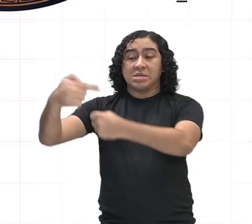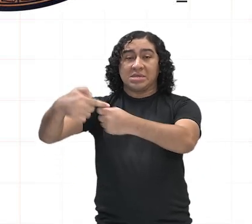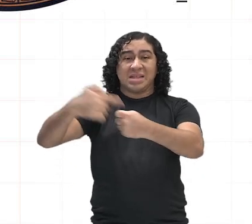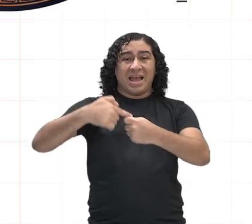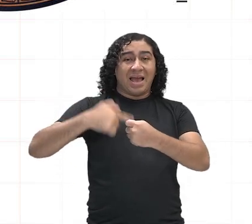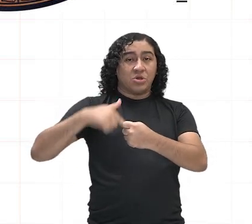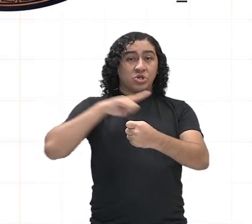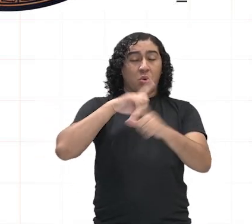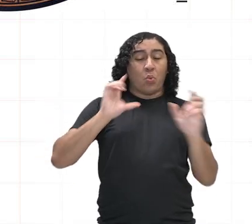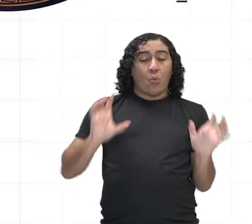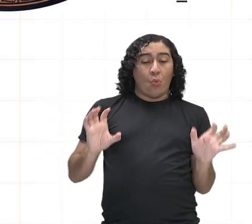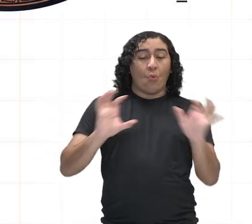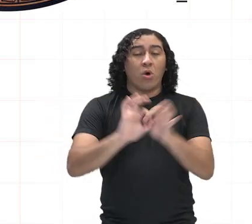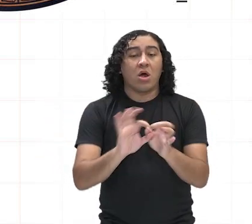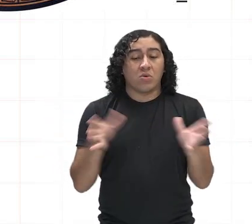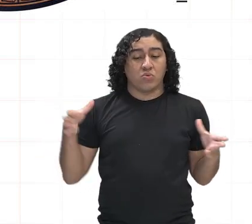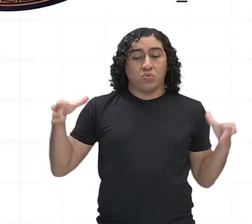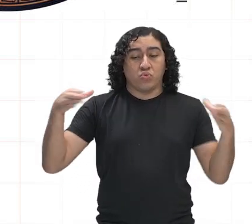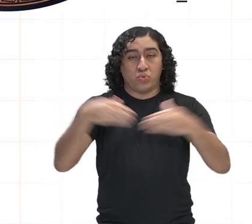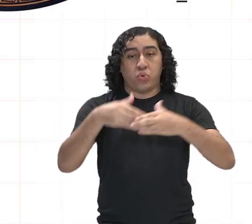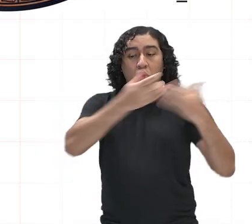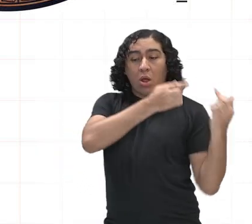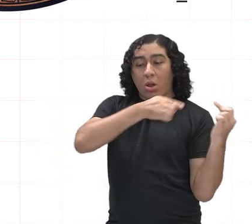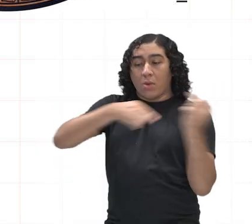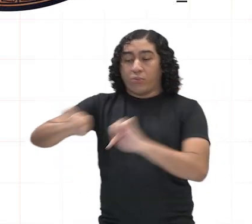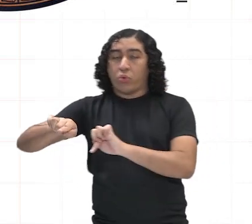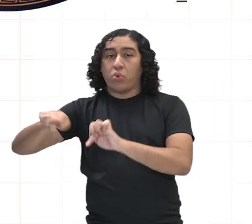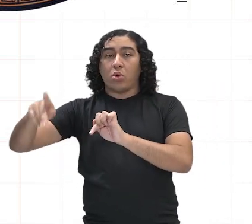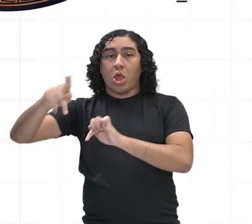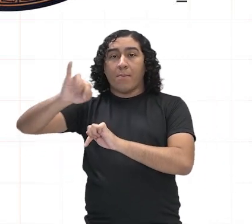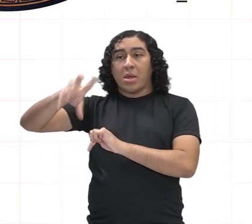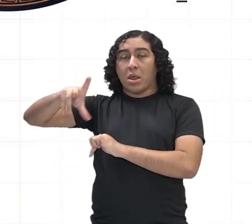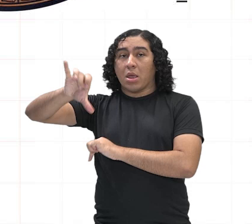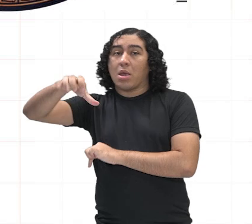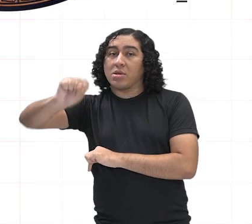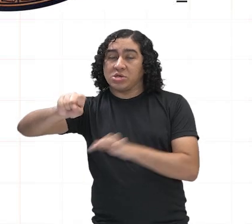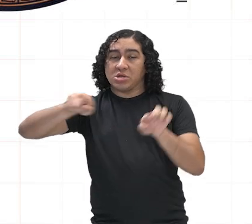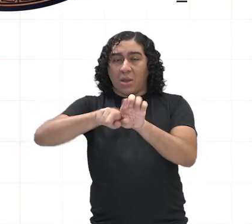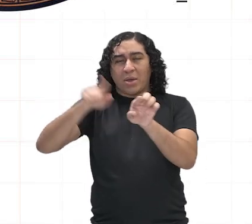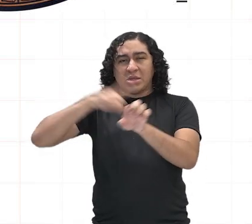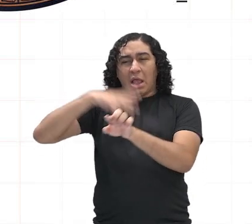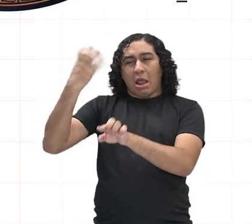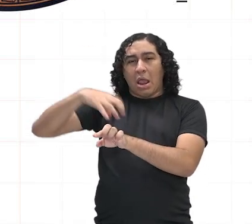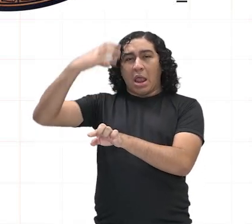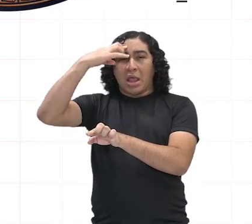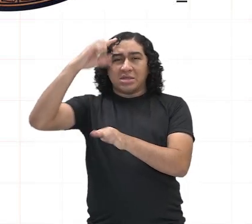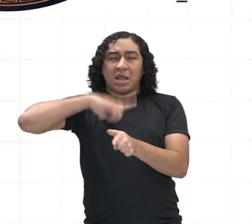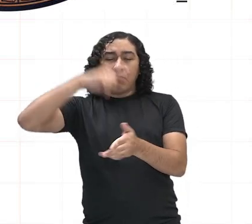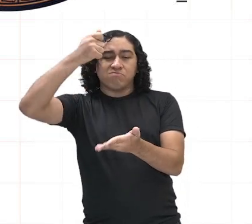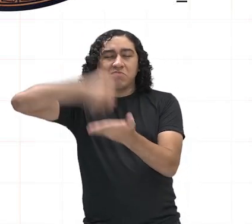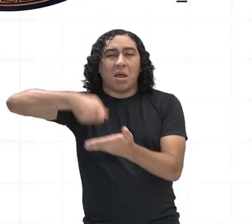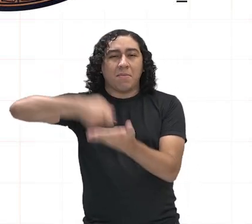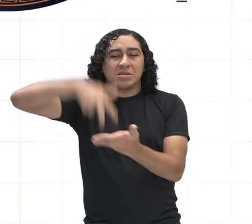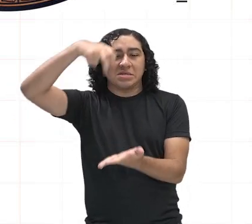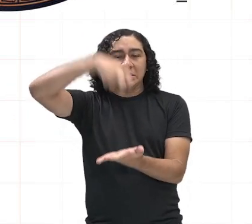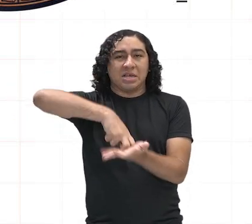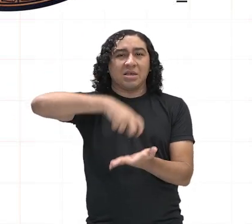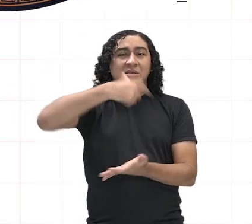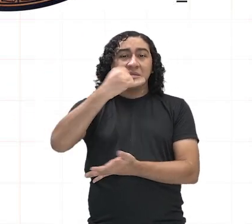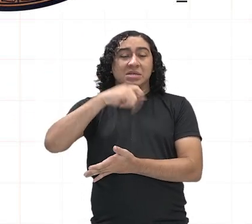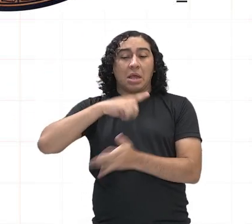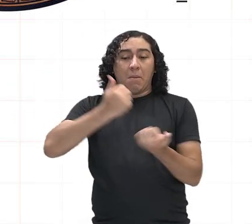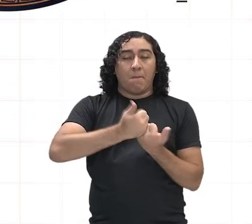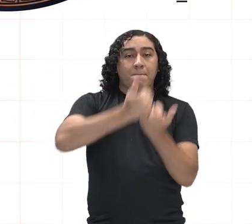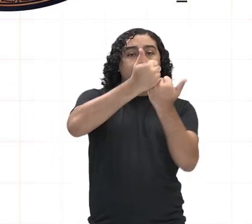Ásia Menor rebelaram-se contra os persas. Dario, rei persa, castigou os atenienses que apoiaram os núcleos